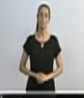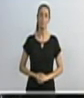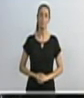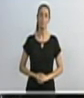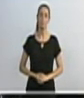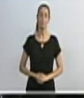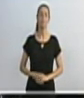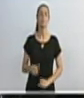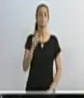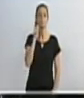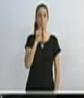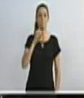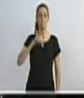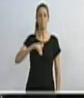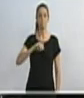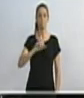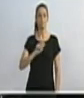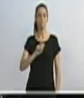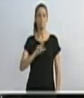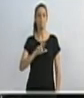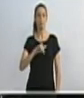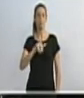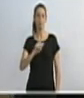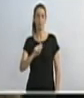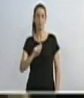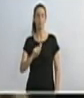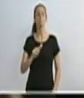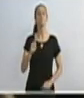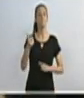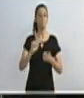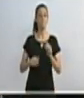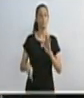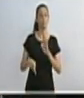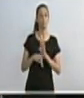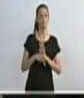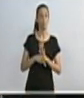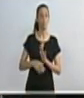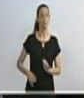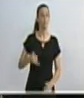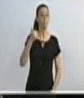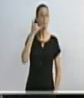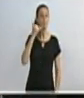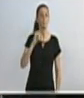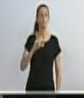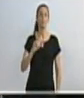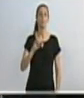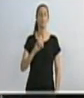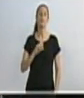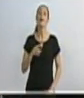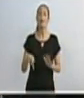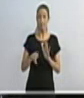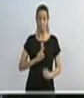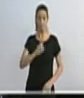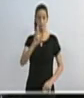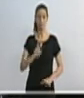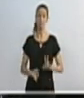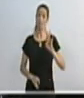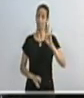A senhora Maria Elvira de Almeida, analista da Telecom, representando a Vivo.